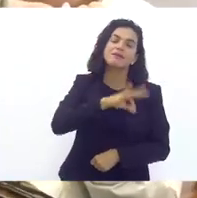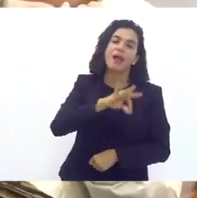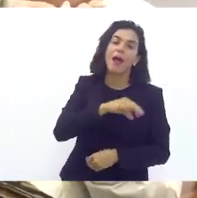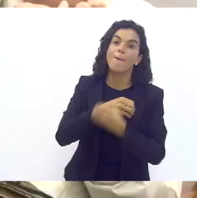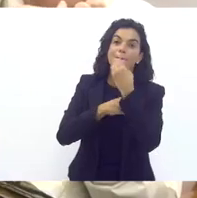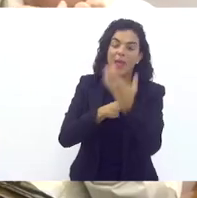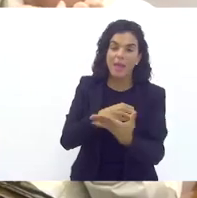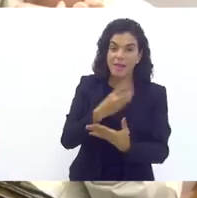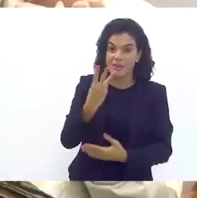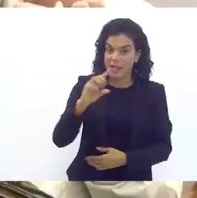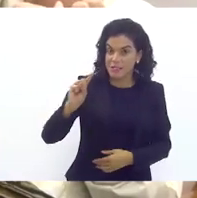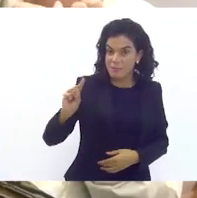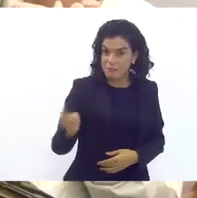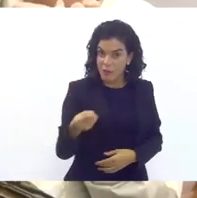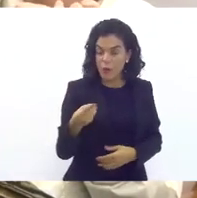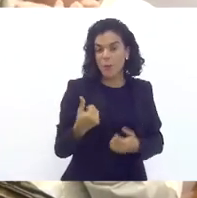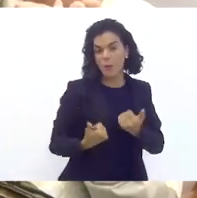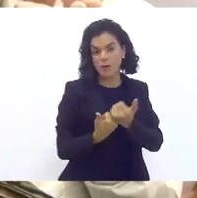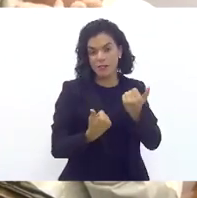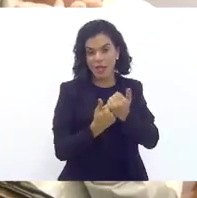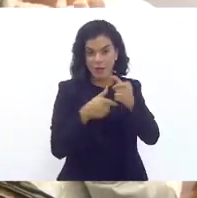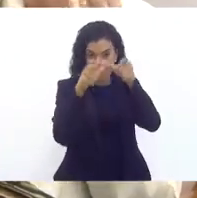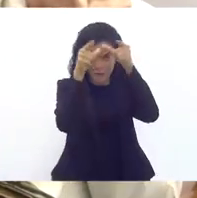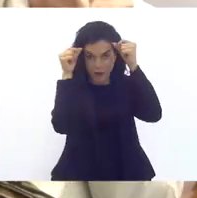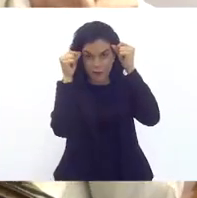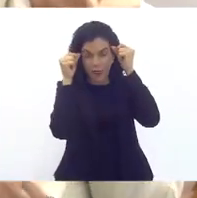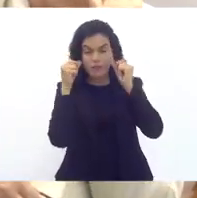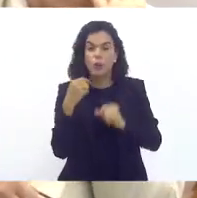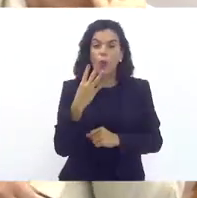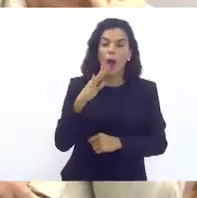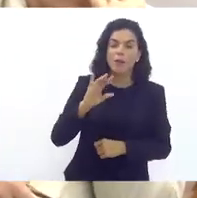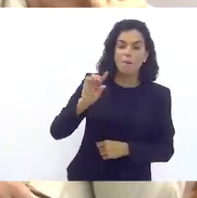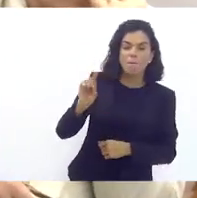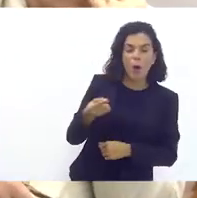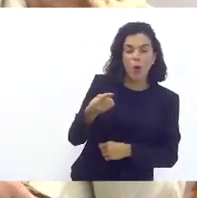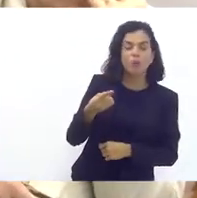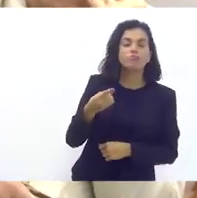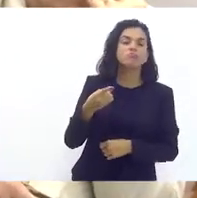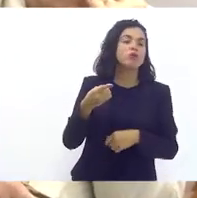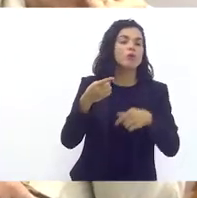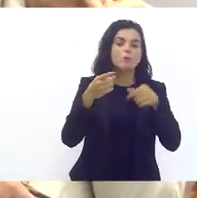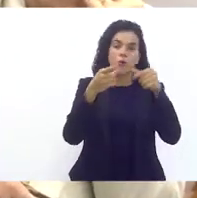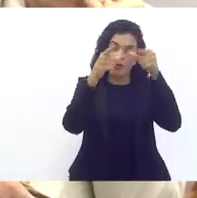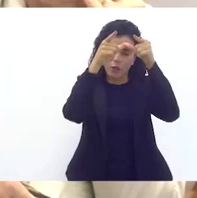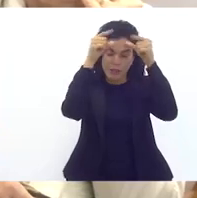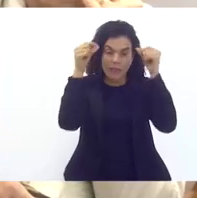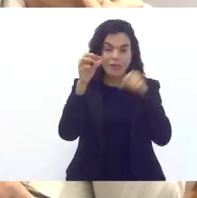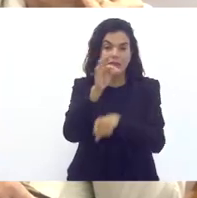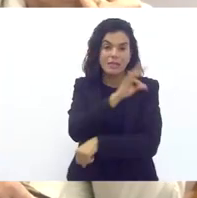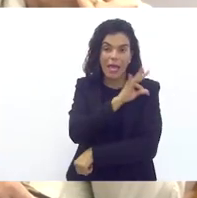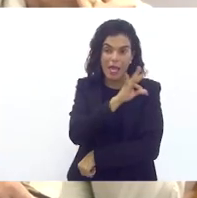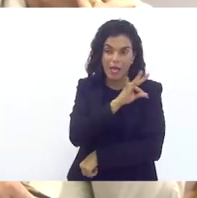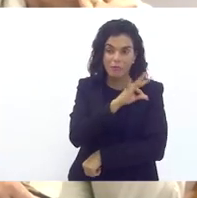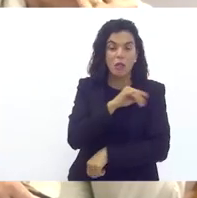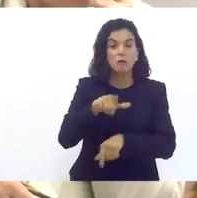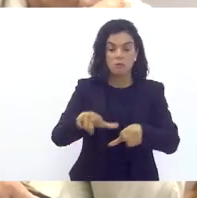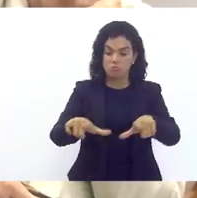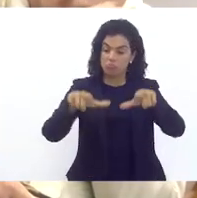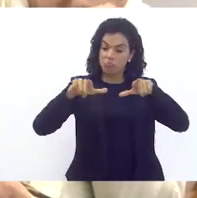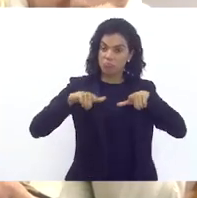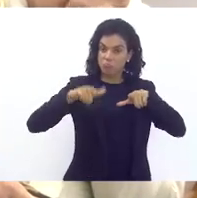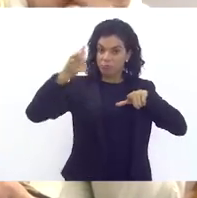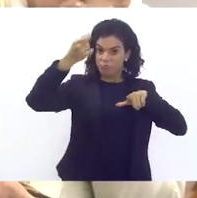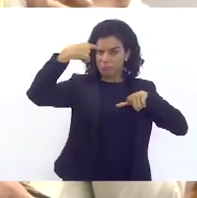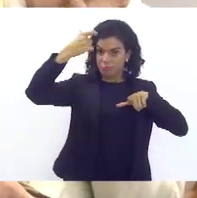3 mil para o auxiliar de enfermagem, 4 e tanto para o técnico, e 8, 10 mil para quem tiver seus diplomas, muito